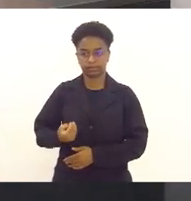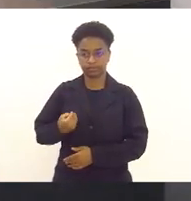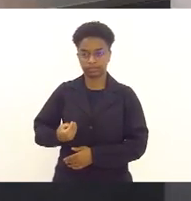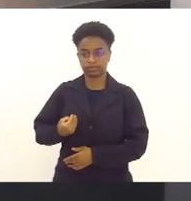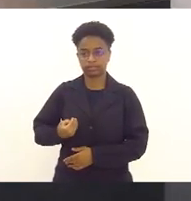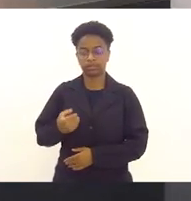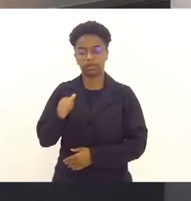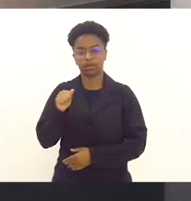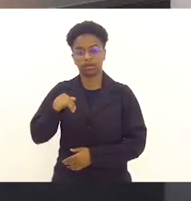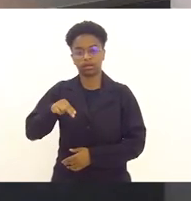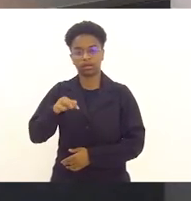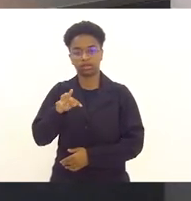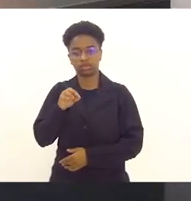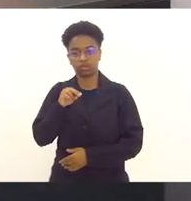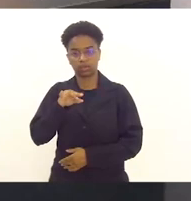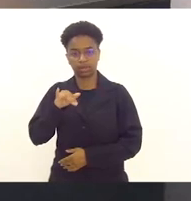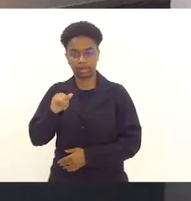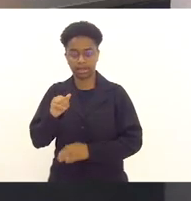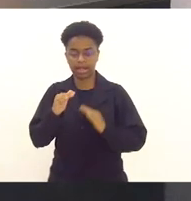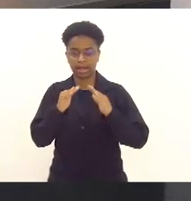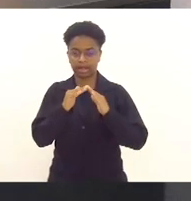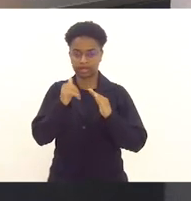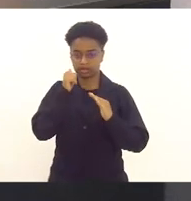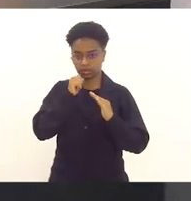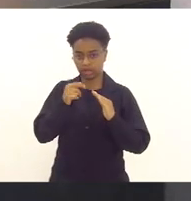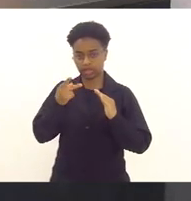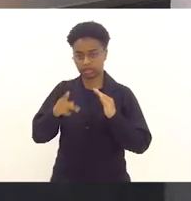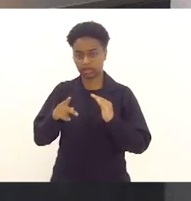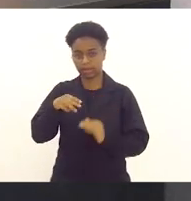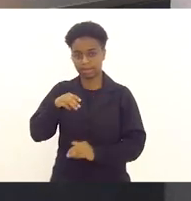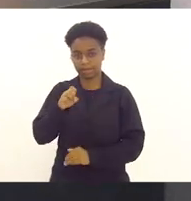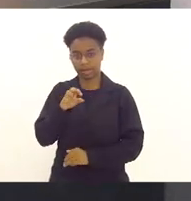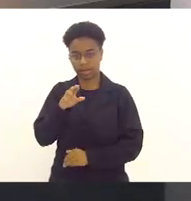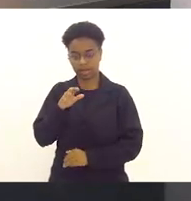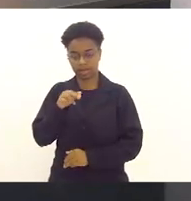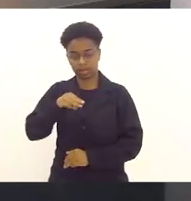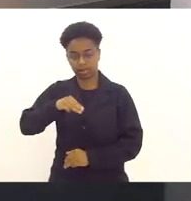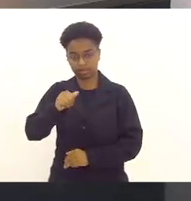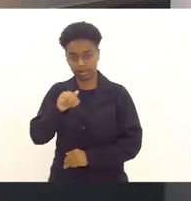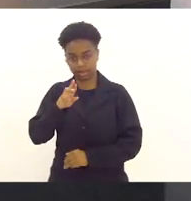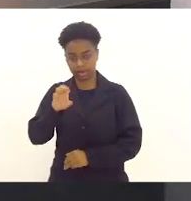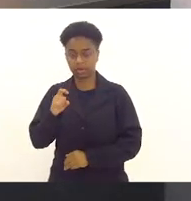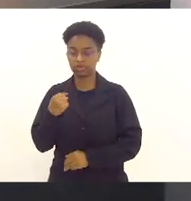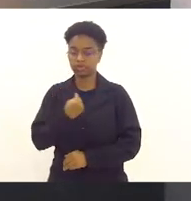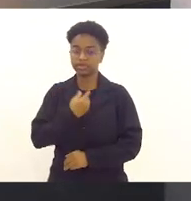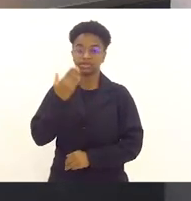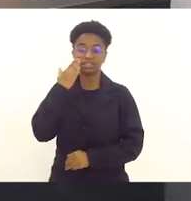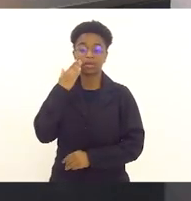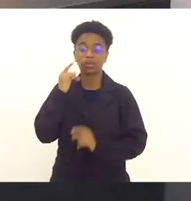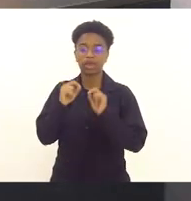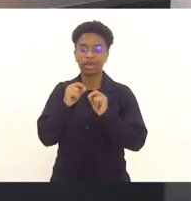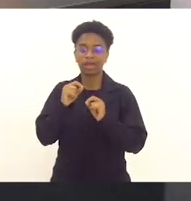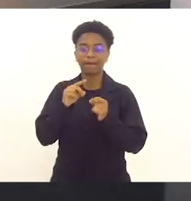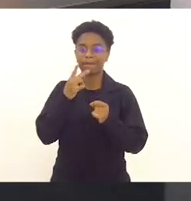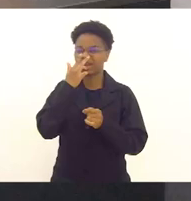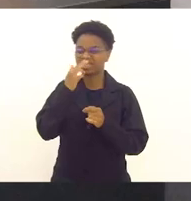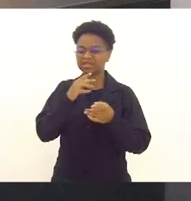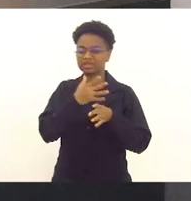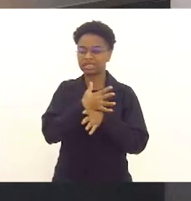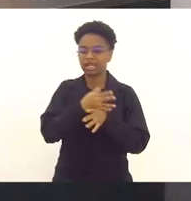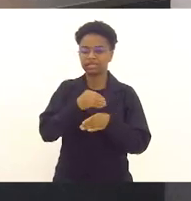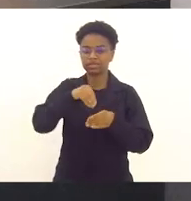Carmem de Souza que é da Casa das mulheres da Maré gente sabe que a maré é uma cidade dentro da cidade né São